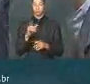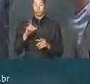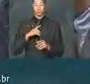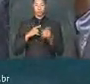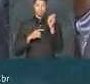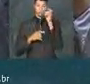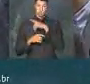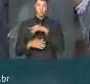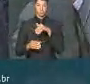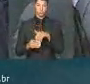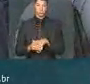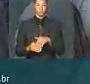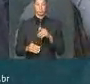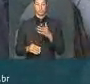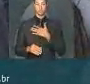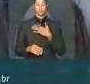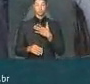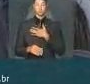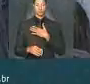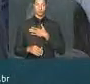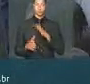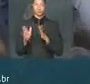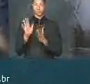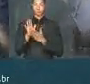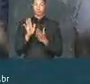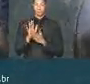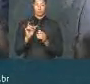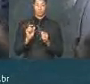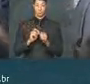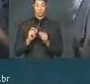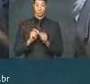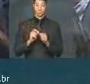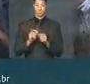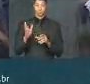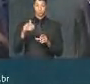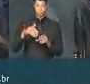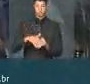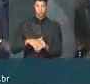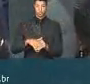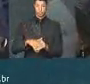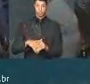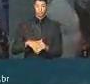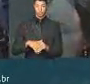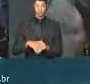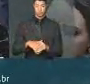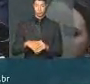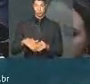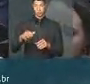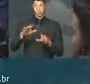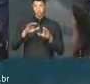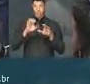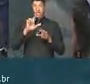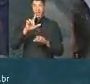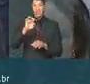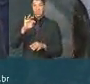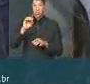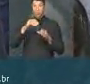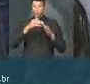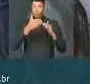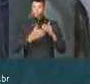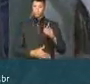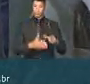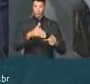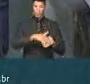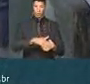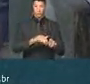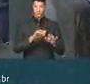dificuldade para votar então a minha proposta seria faríamos a votação para o eletrônico nessa primeira votação